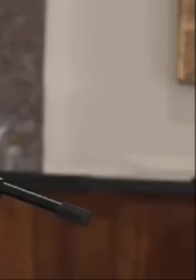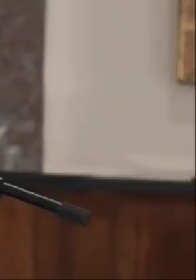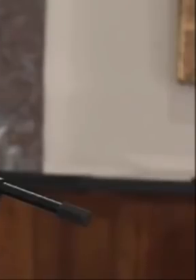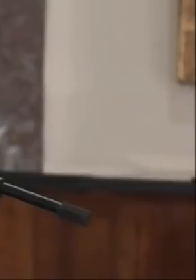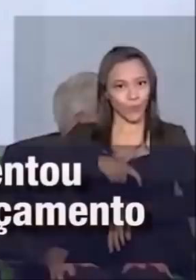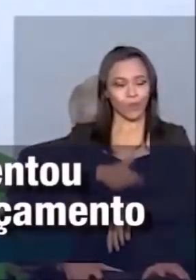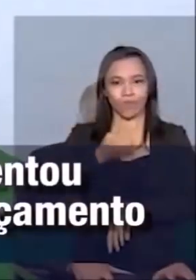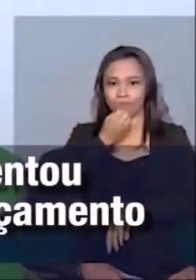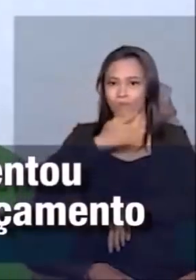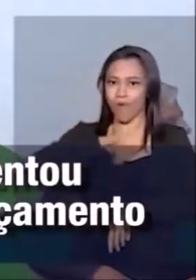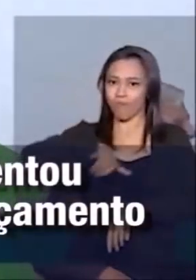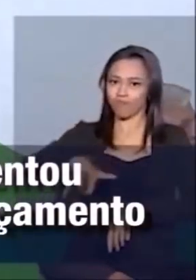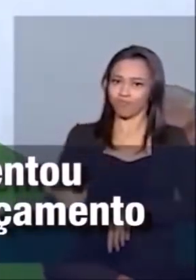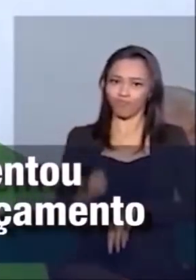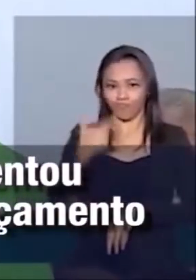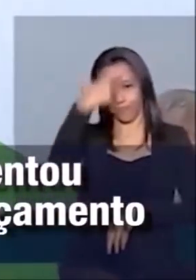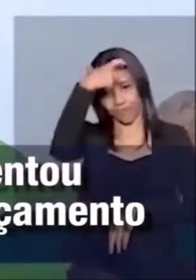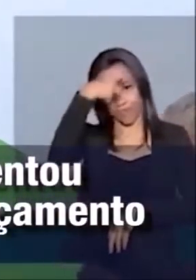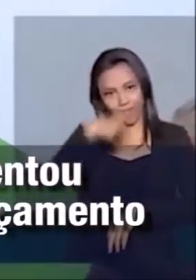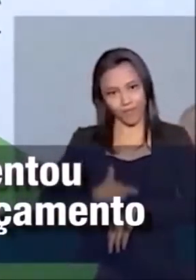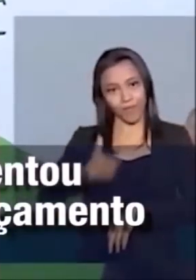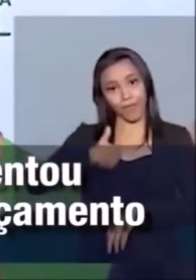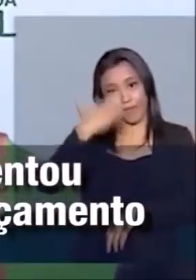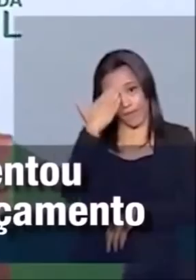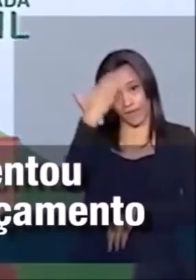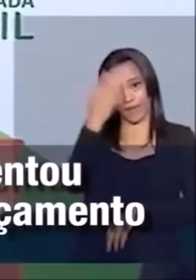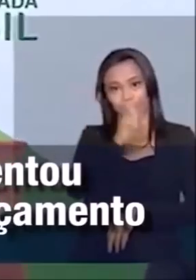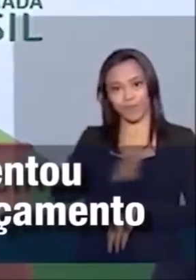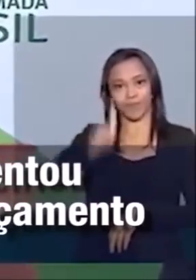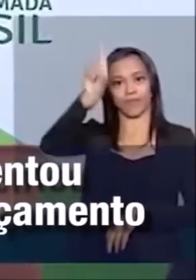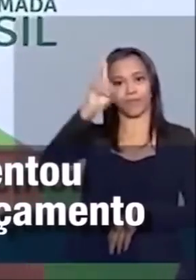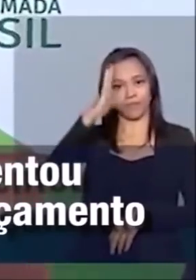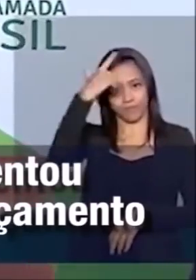por um médico cubano. Como cristão, agradeço a Deus pela minha vida